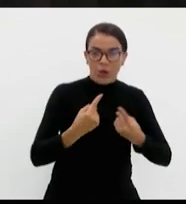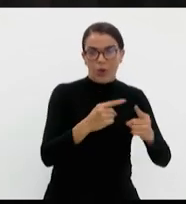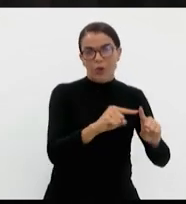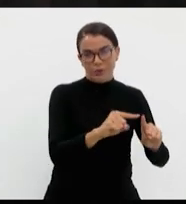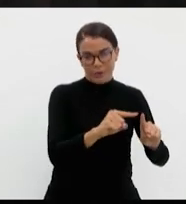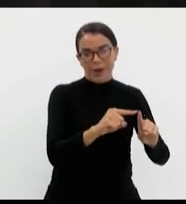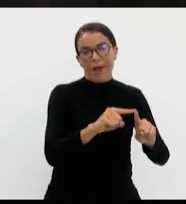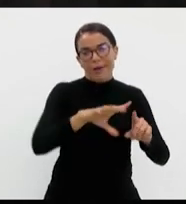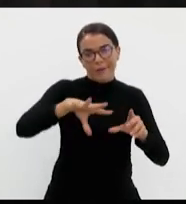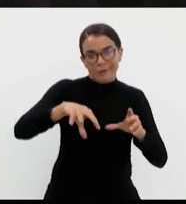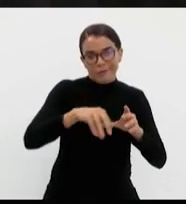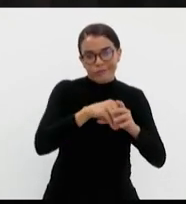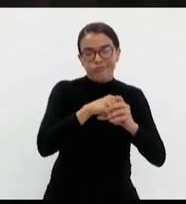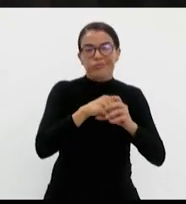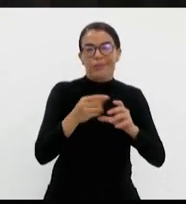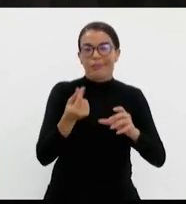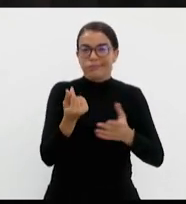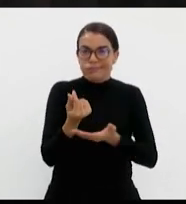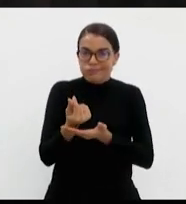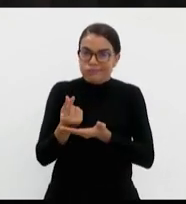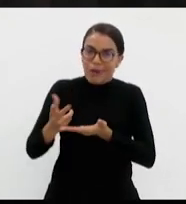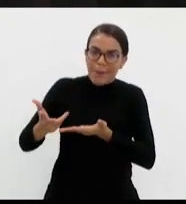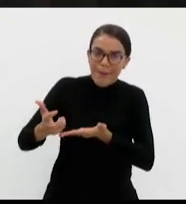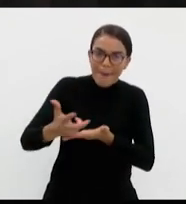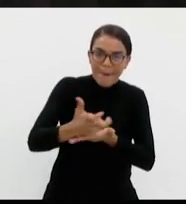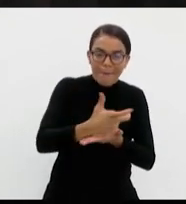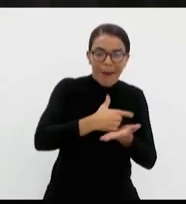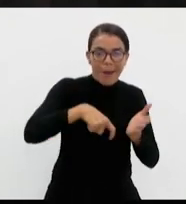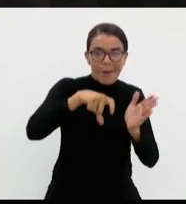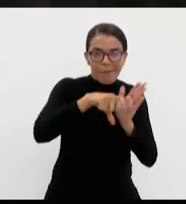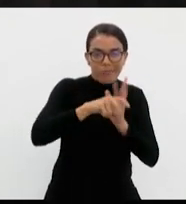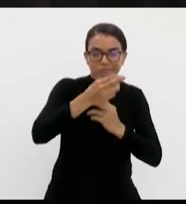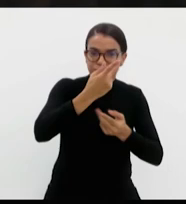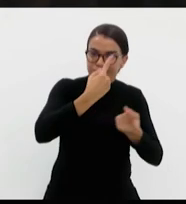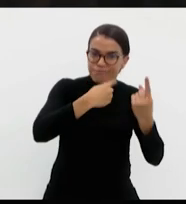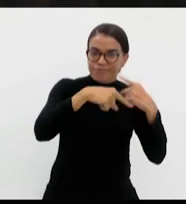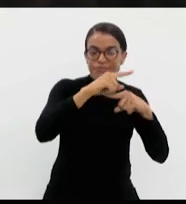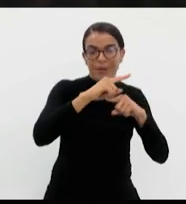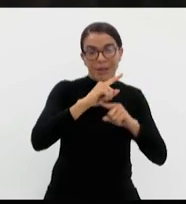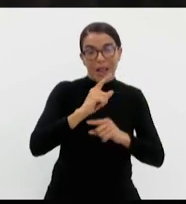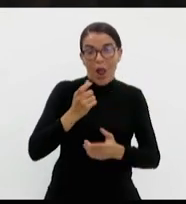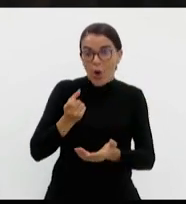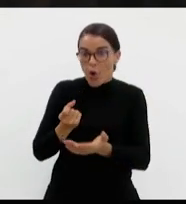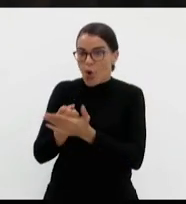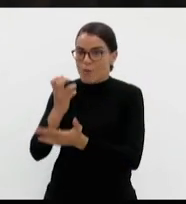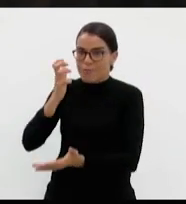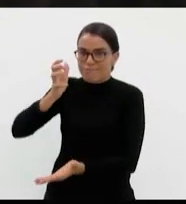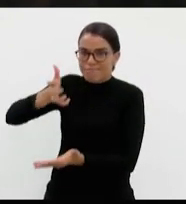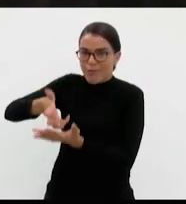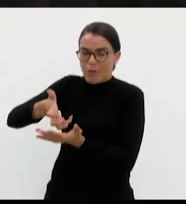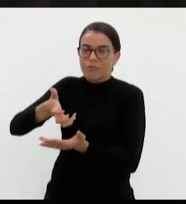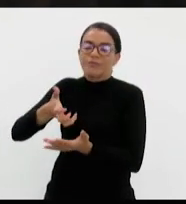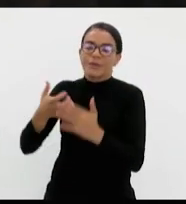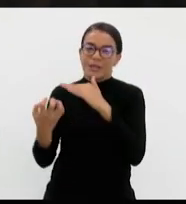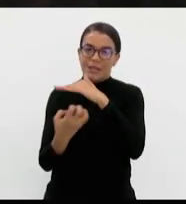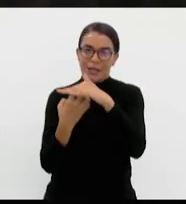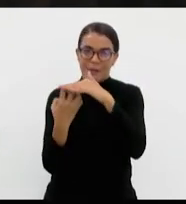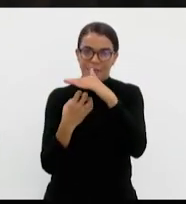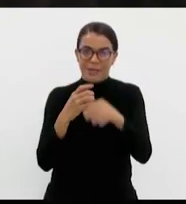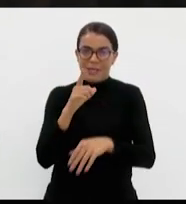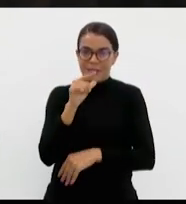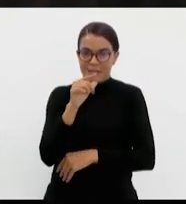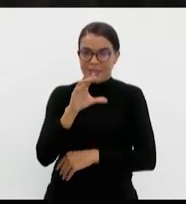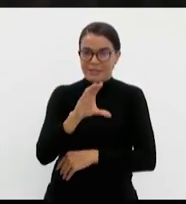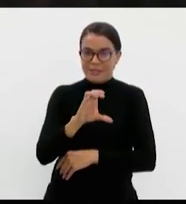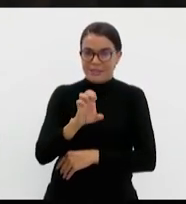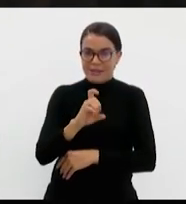à inclusão no regime de recuperação fiscal da privatização da SEDAI. Em